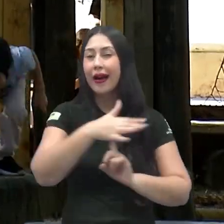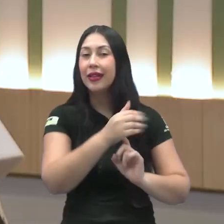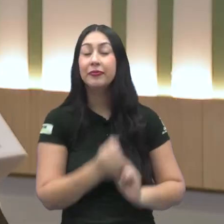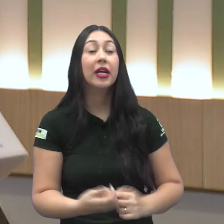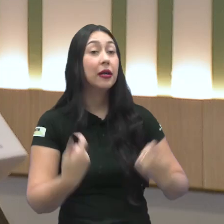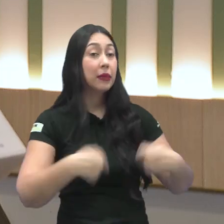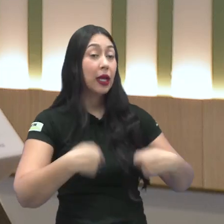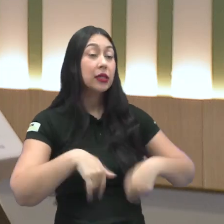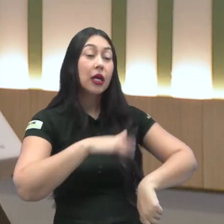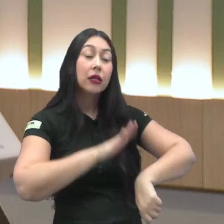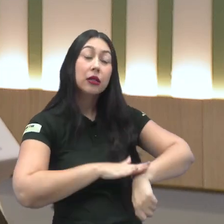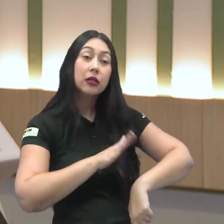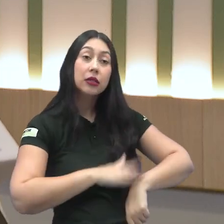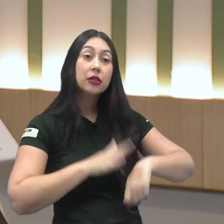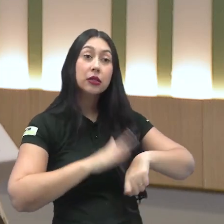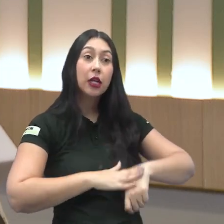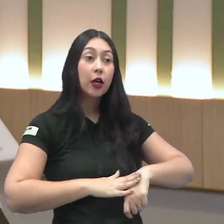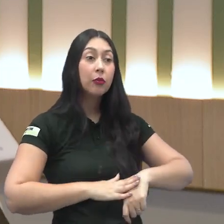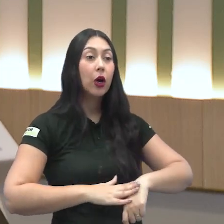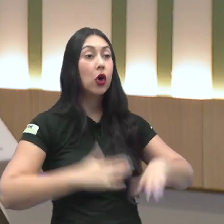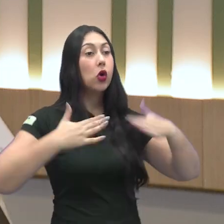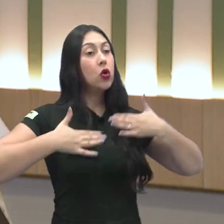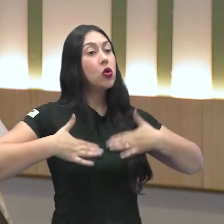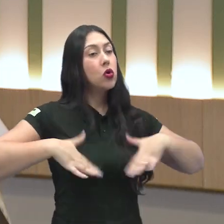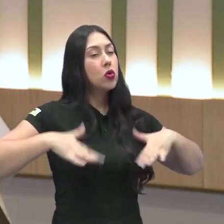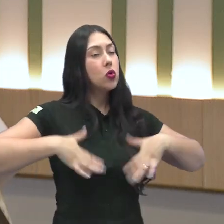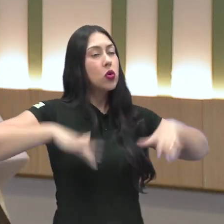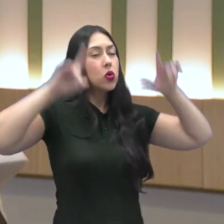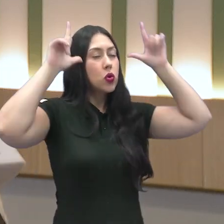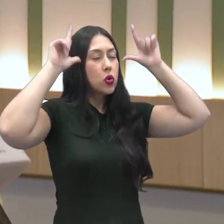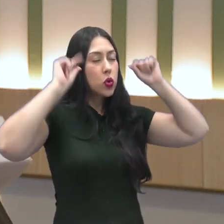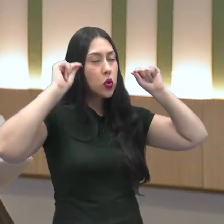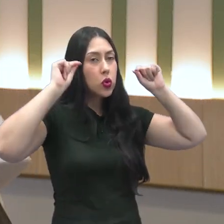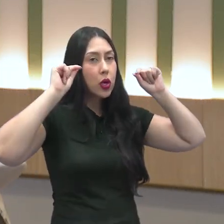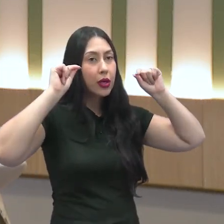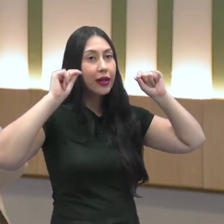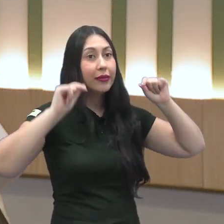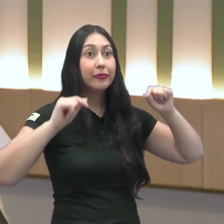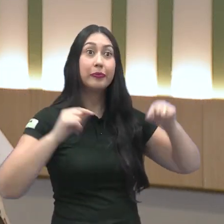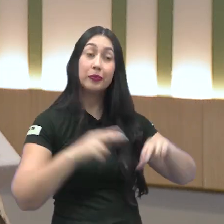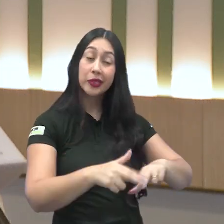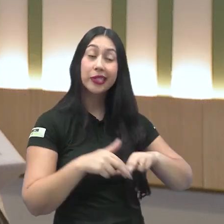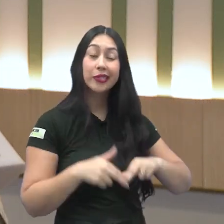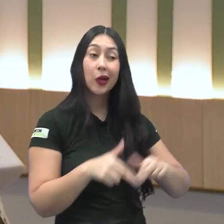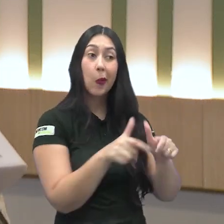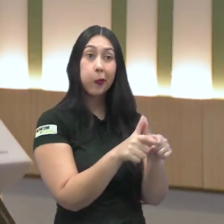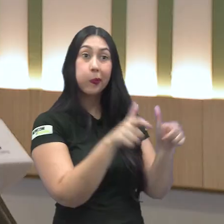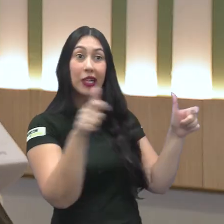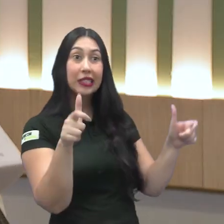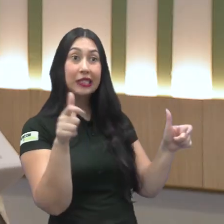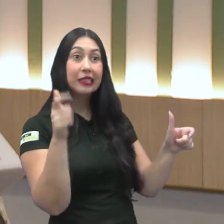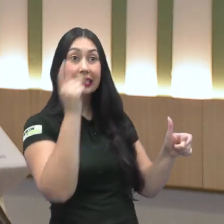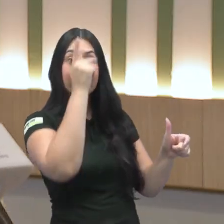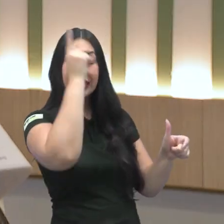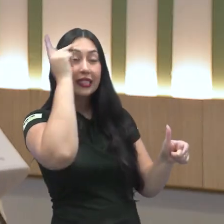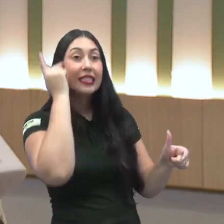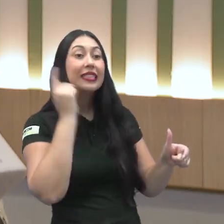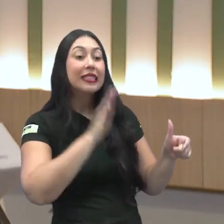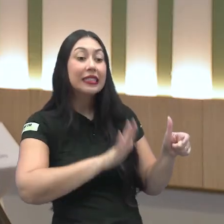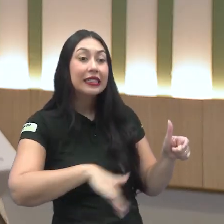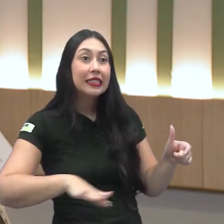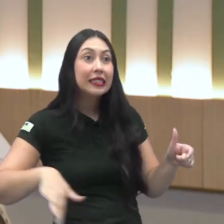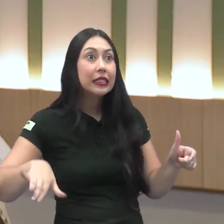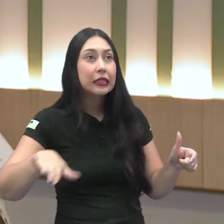livre. Sem o tempo de descanso adequado, está aumentando o desenvolvimento da miopia e